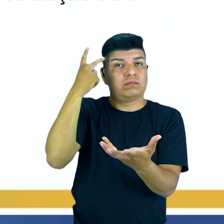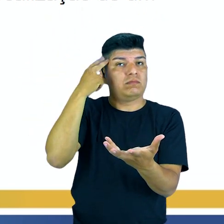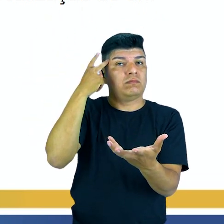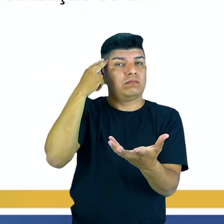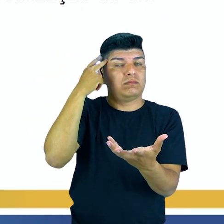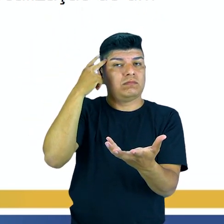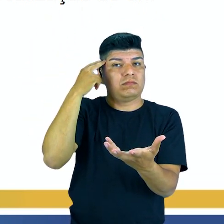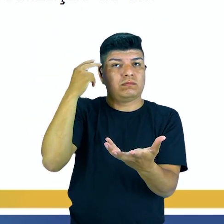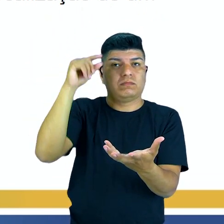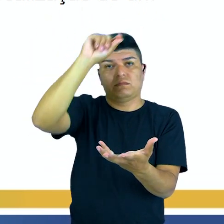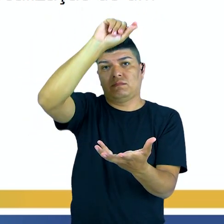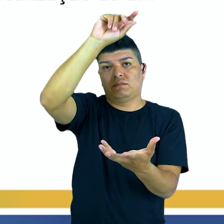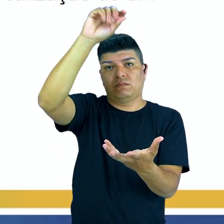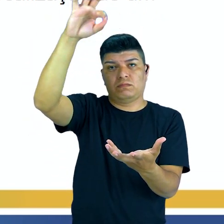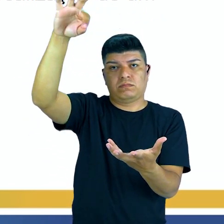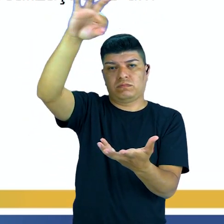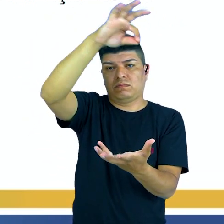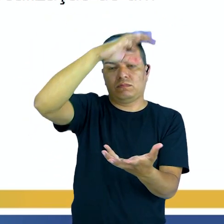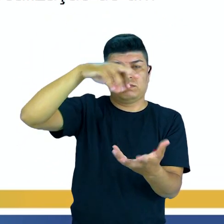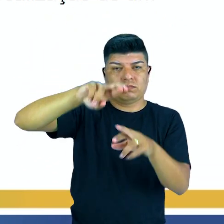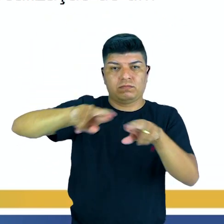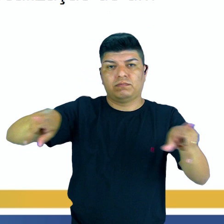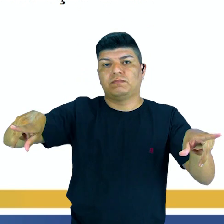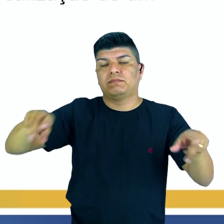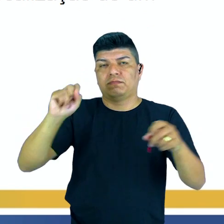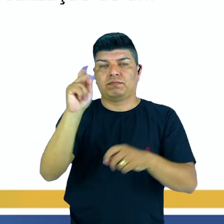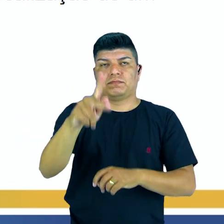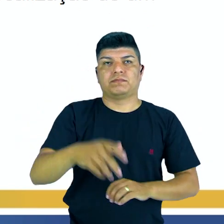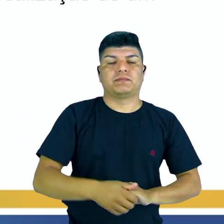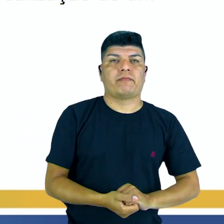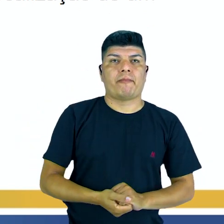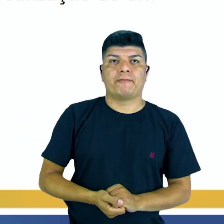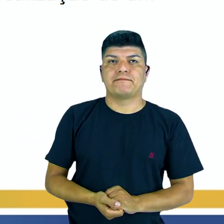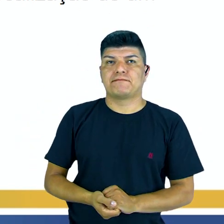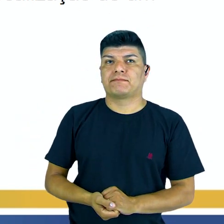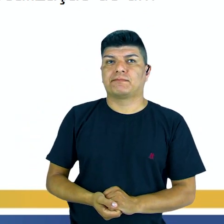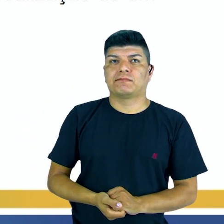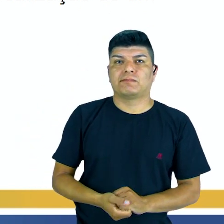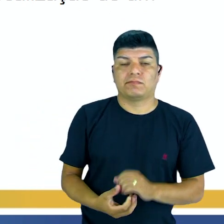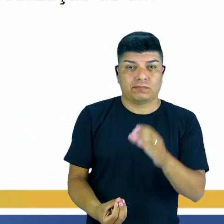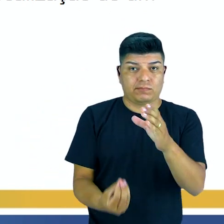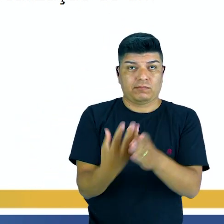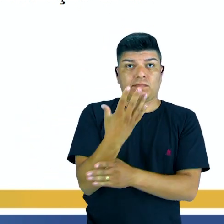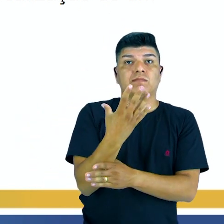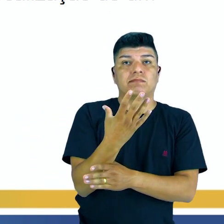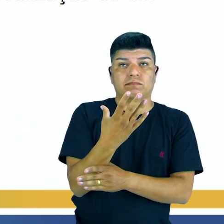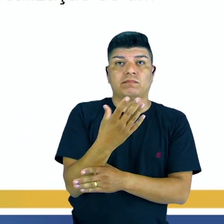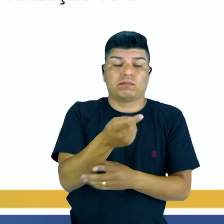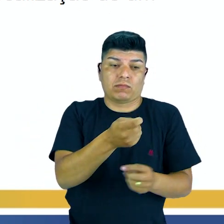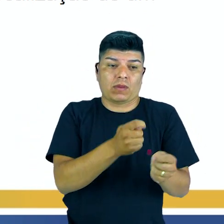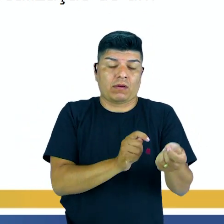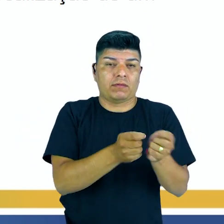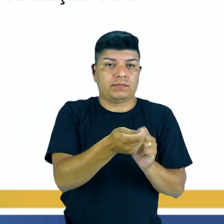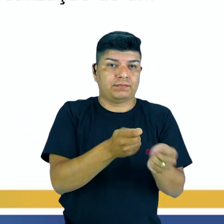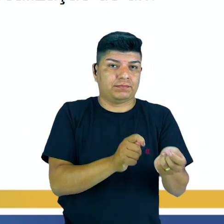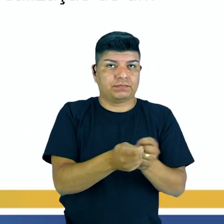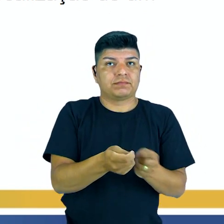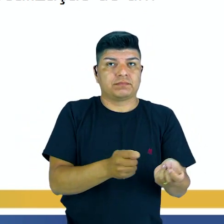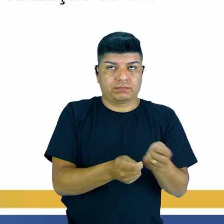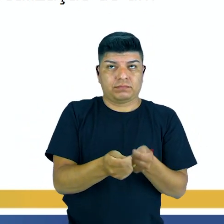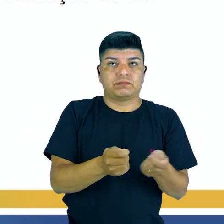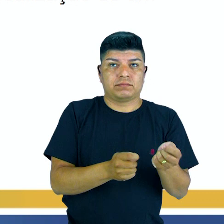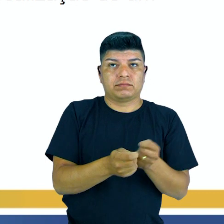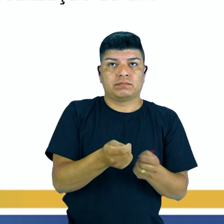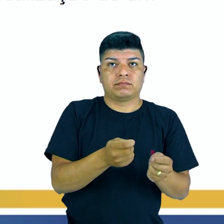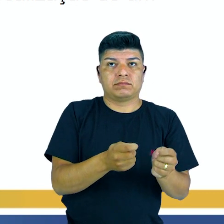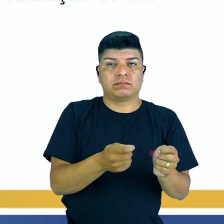satélite natural com o satélite artificial. Ok? Ele foi criado e é controlado, tá, pelo sistema